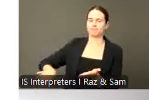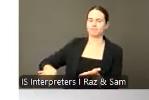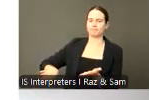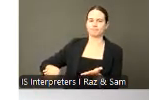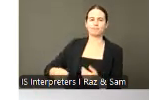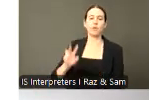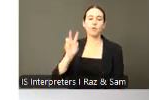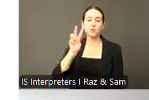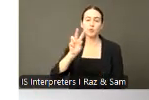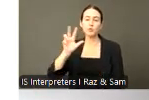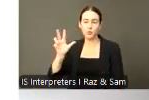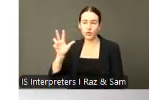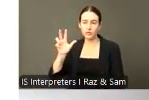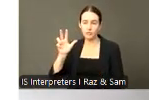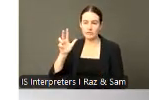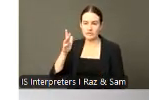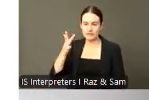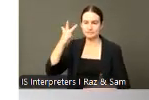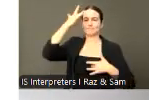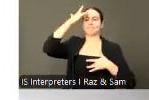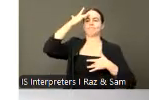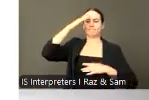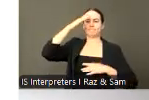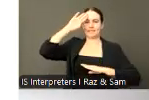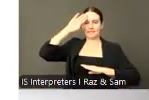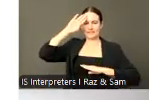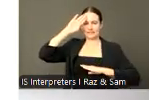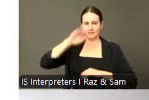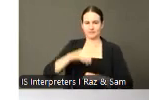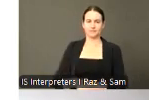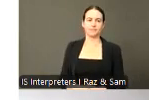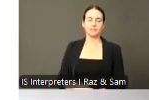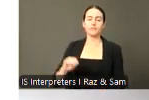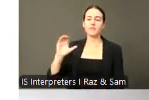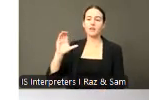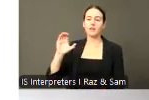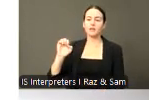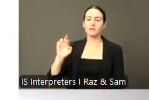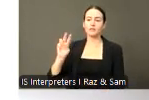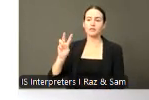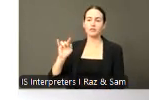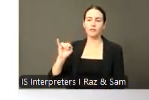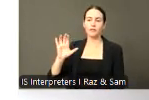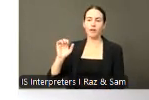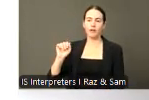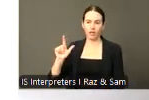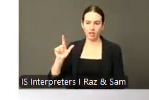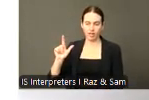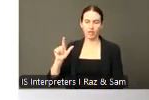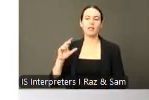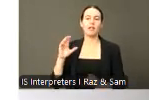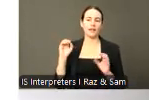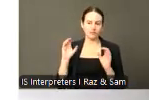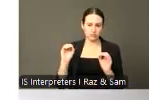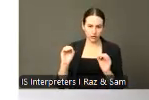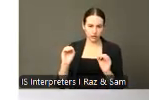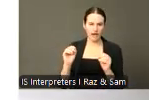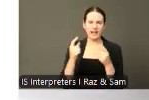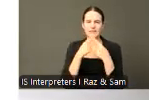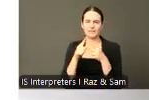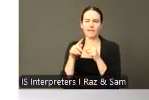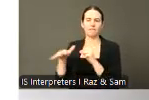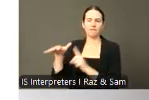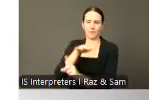eliminação de 23 doenças transmissíveis, como câncer cervicuterino e condições de risco ambiental, feito por 4